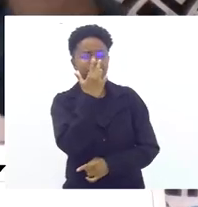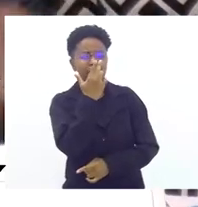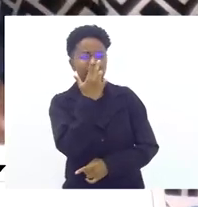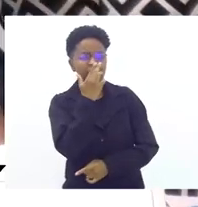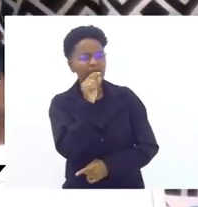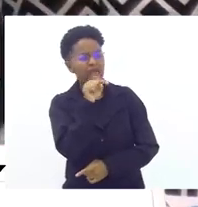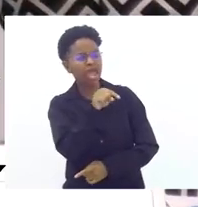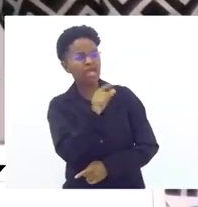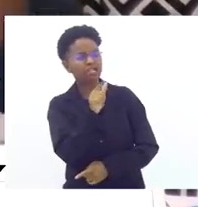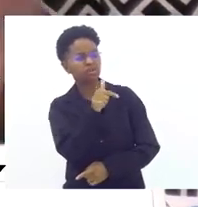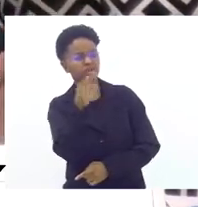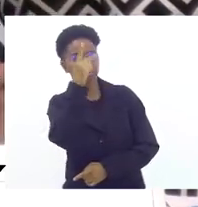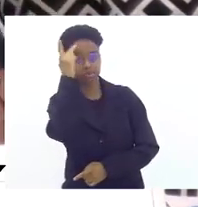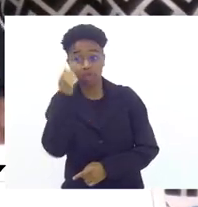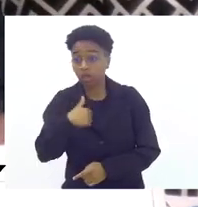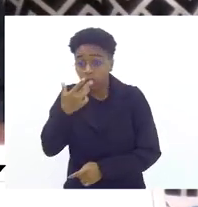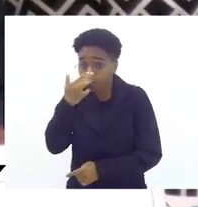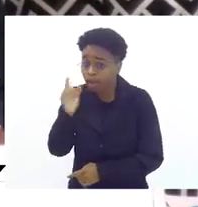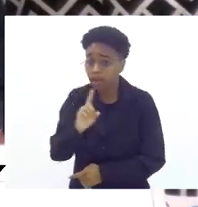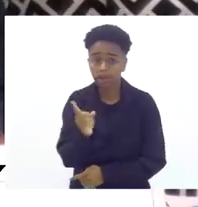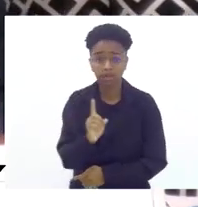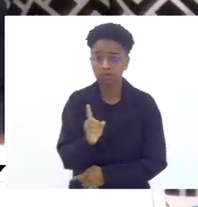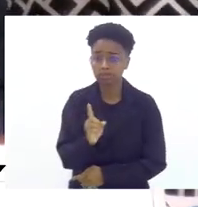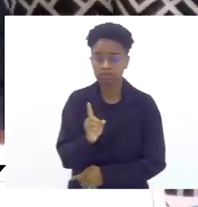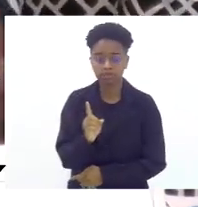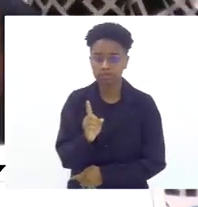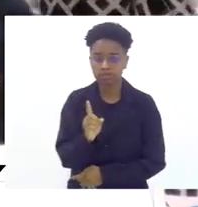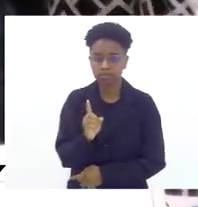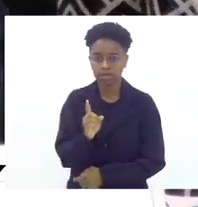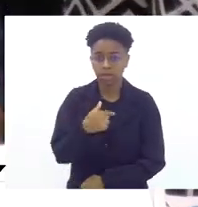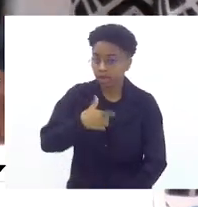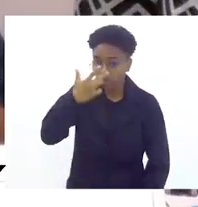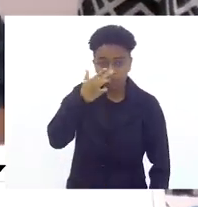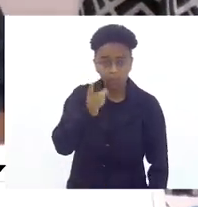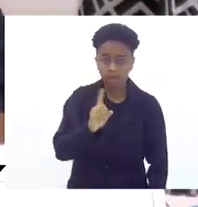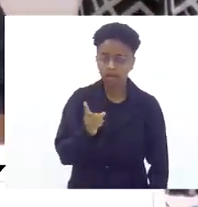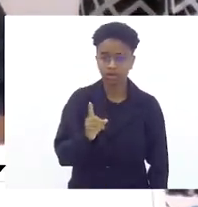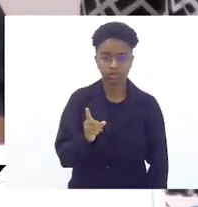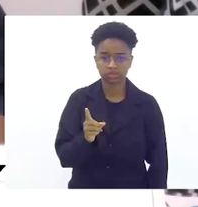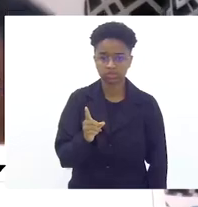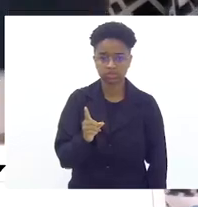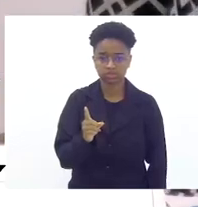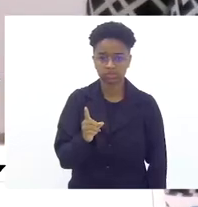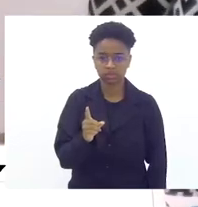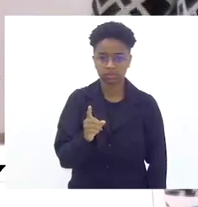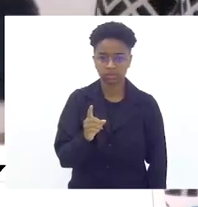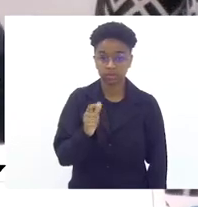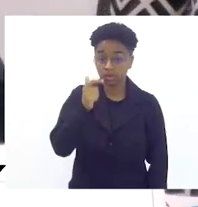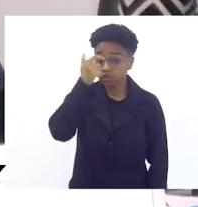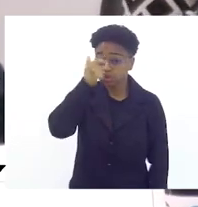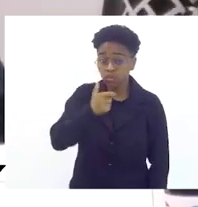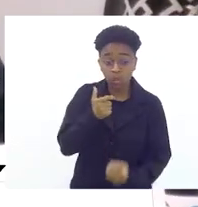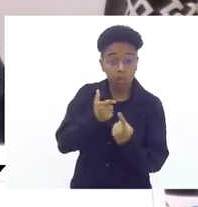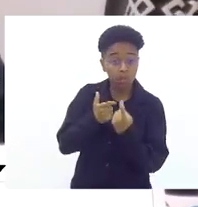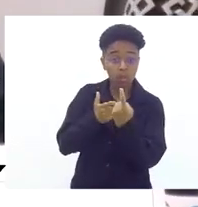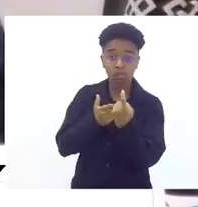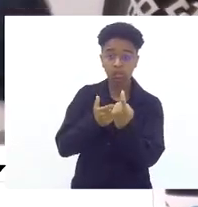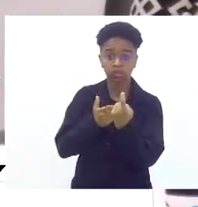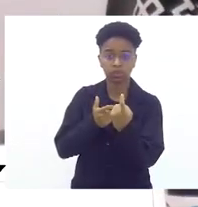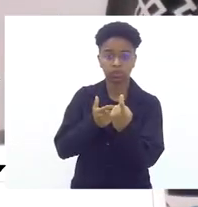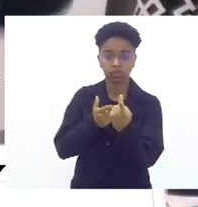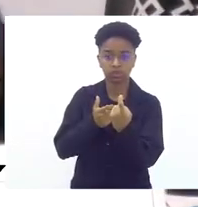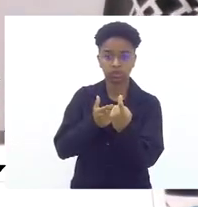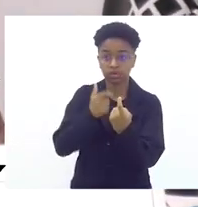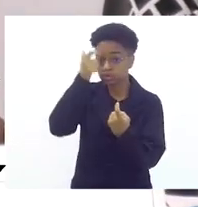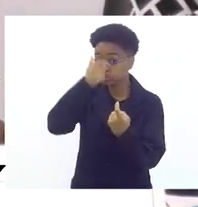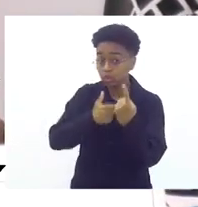com Fulano Eu não pareço com fulano Eu não pareço com Fulano Eu sou um ser único Eu